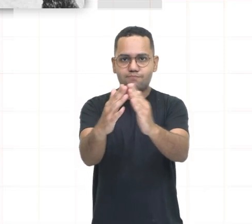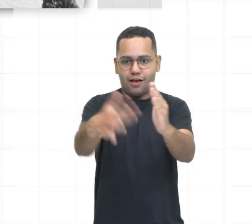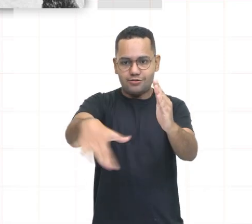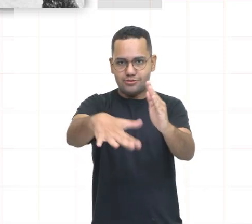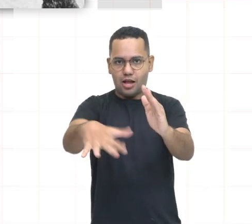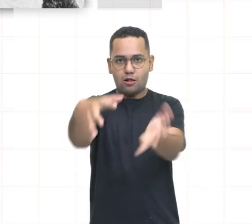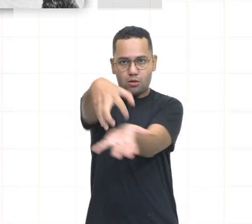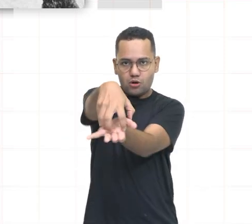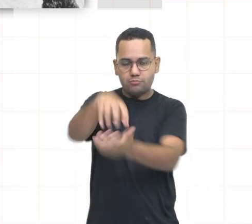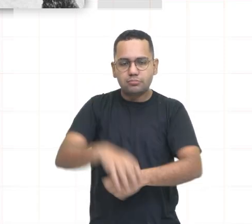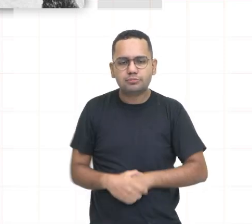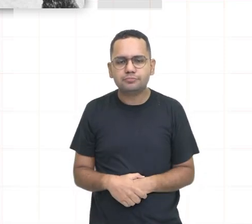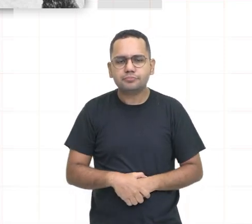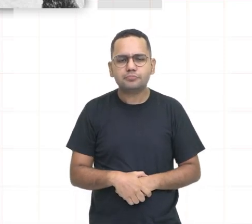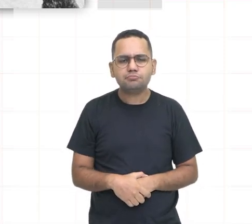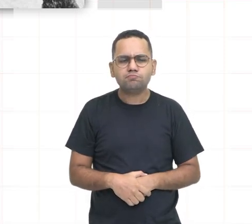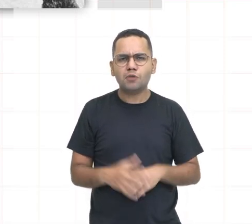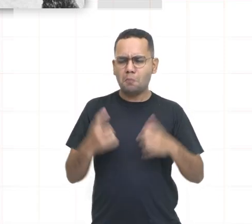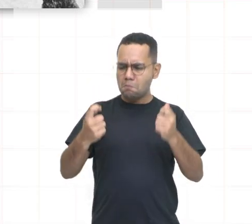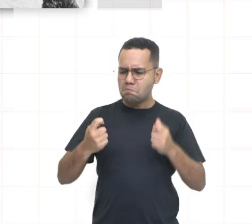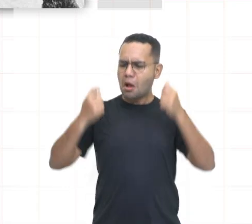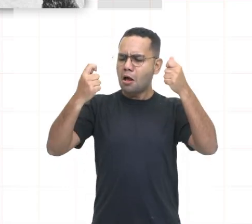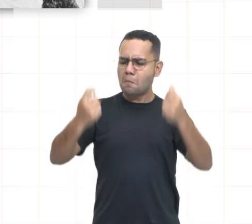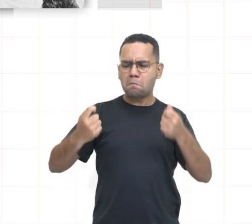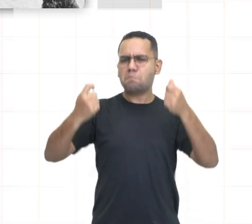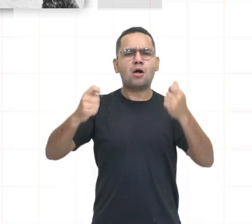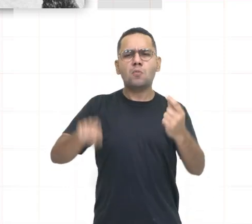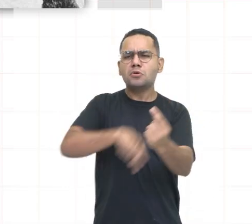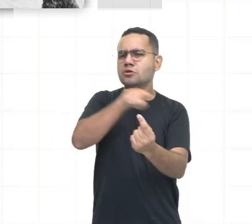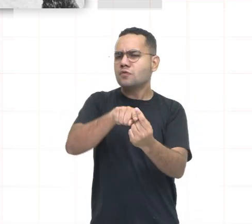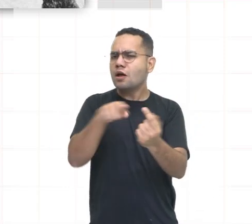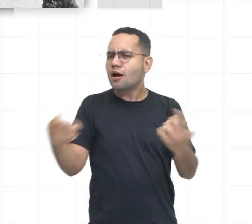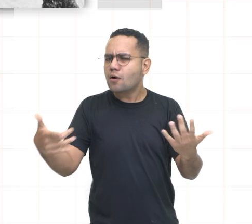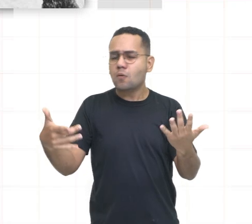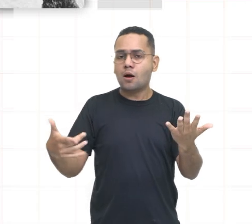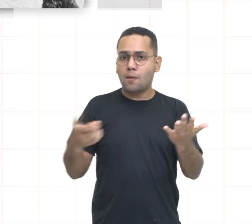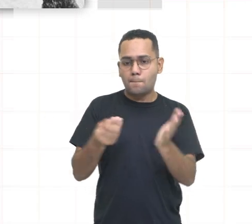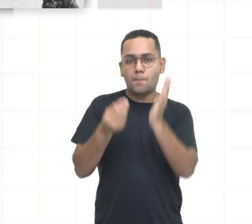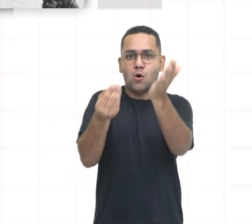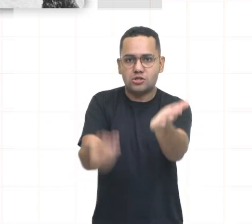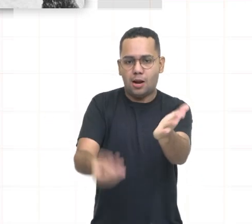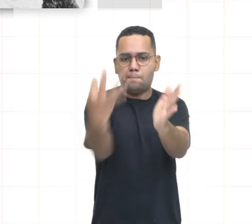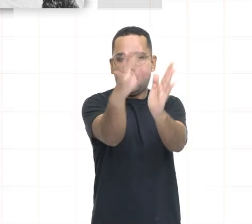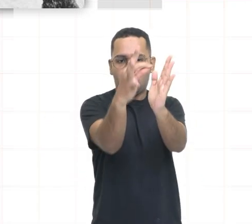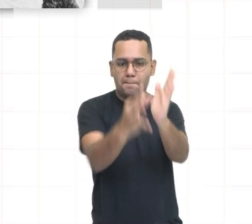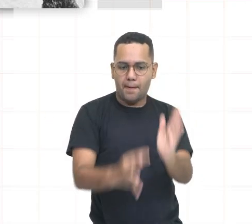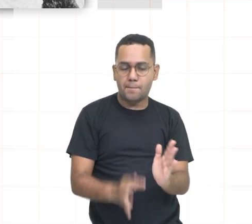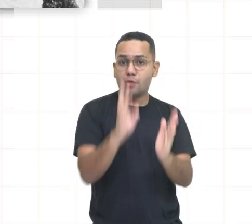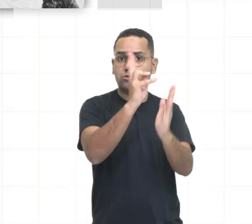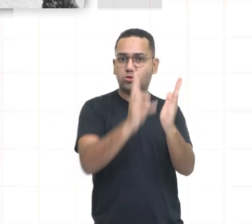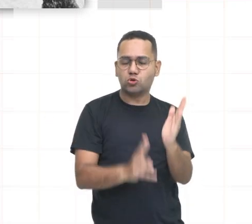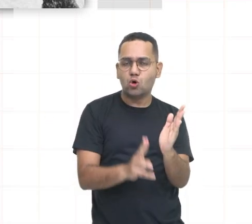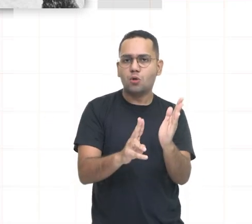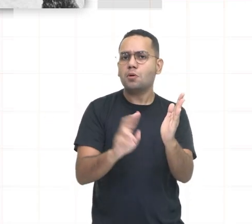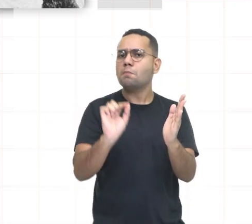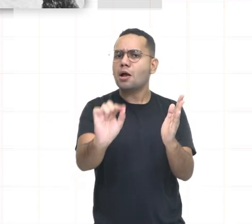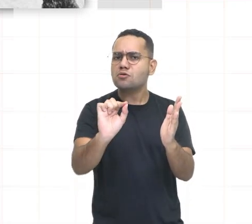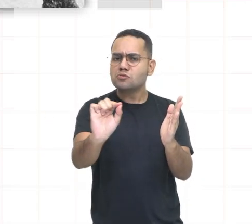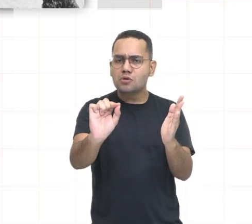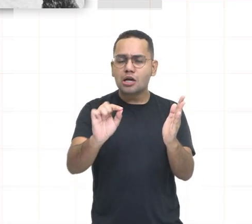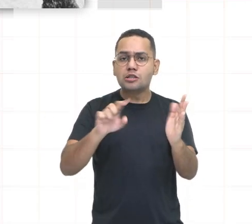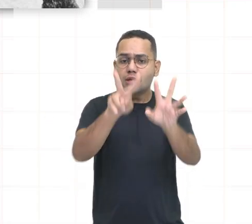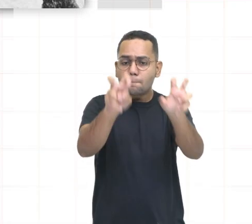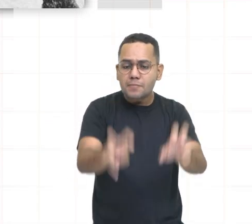do governo. O objetivo era entregar um abaixo-assinado para o czar pedindo melhorias.